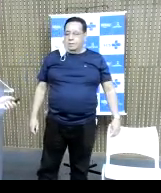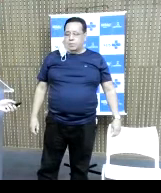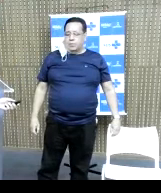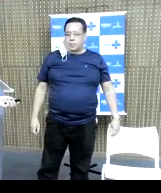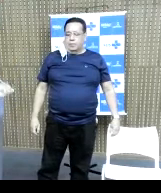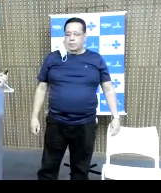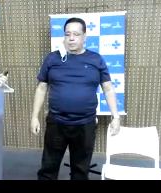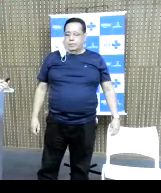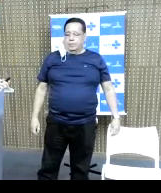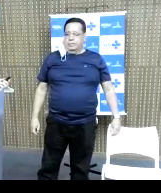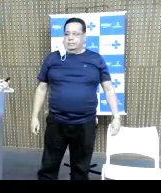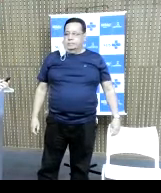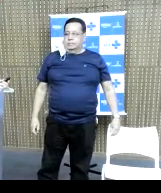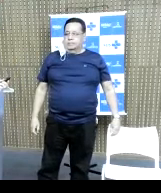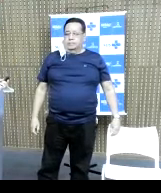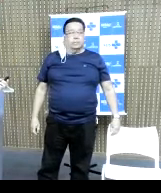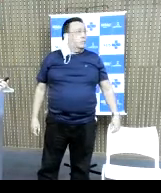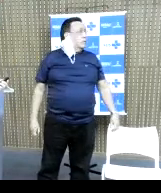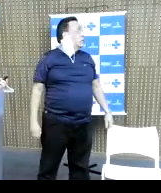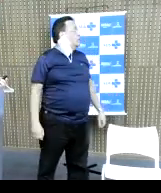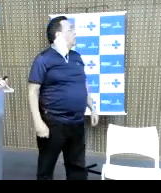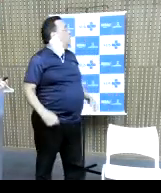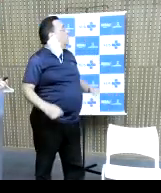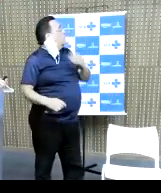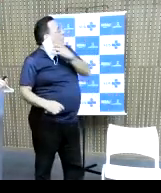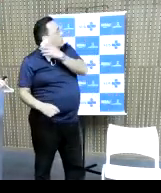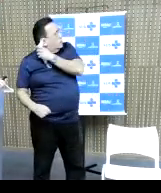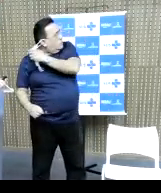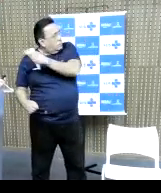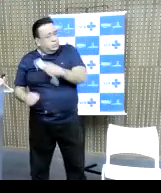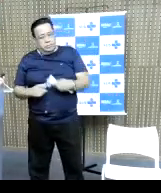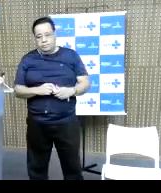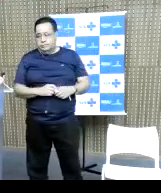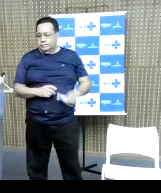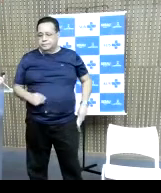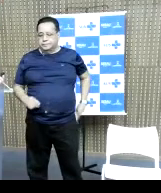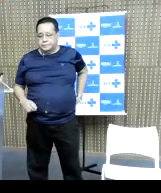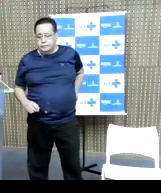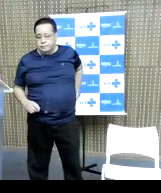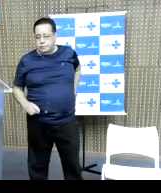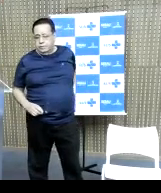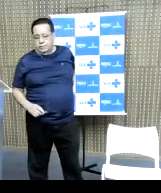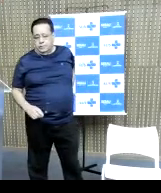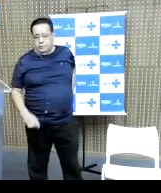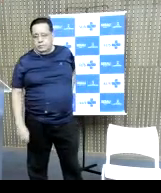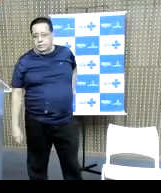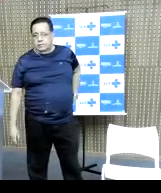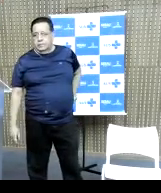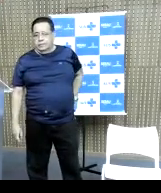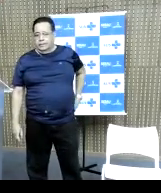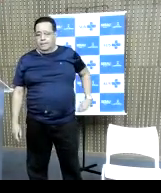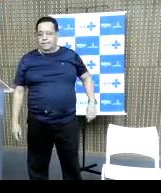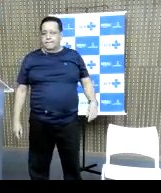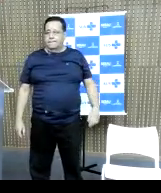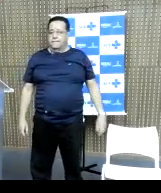Essa área vermelha aqui é uma área que a gente tem de invasão, que é a área da Homix, que é uma área de